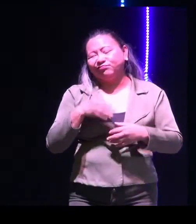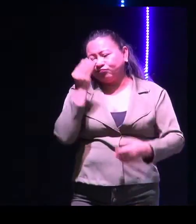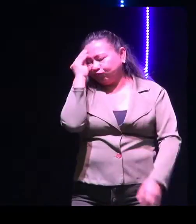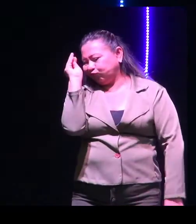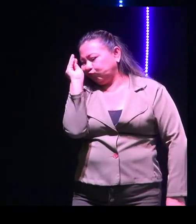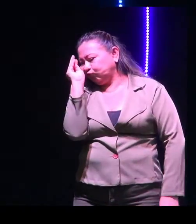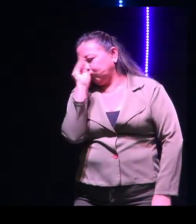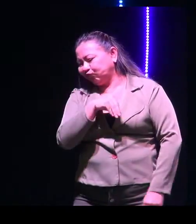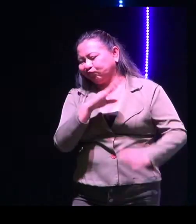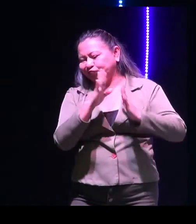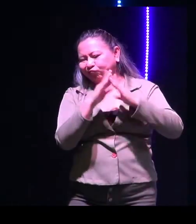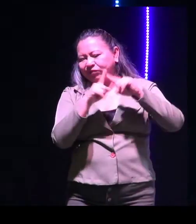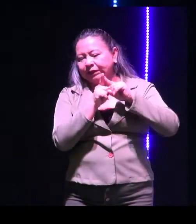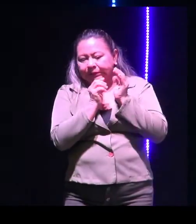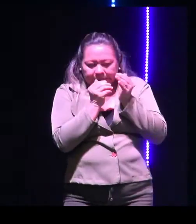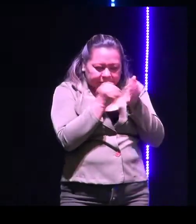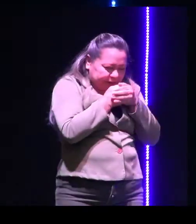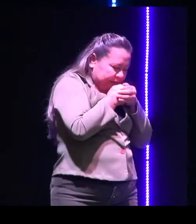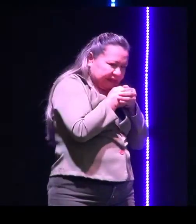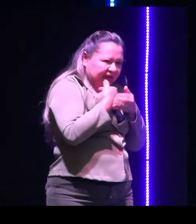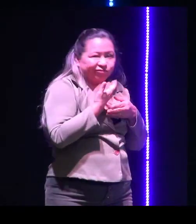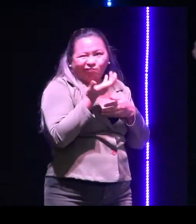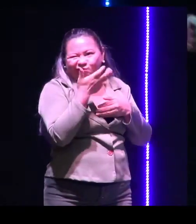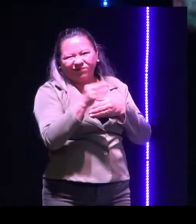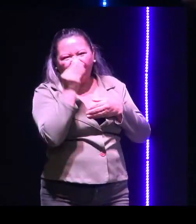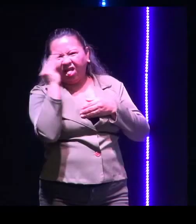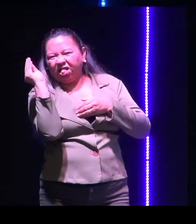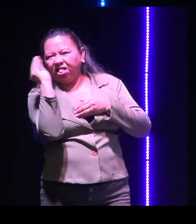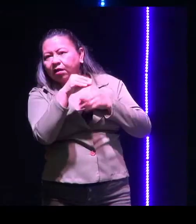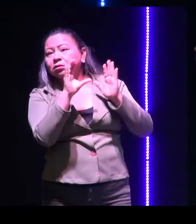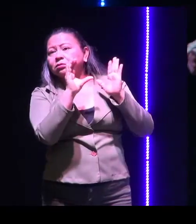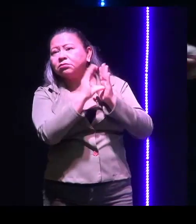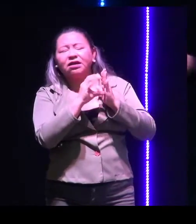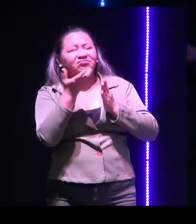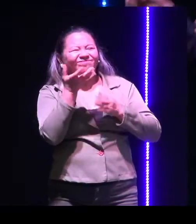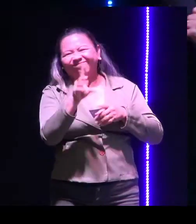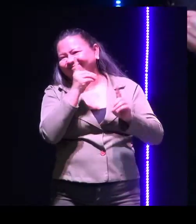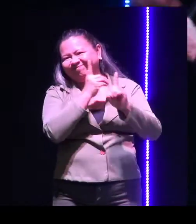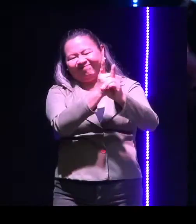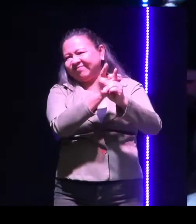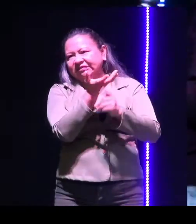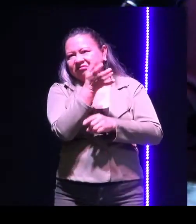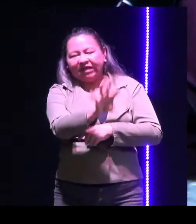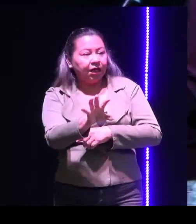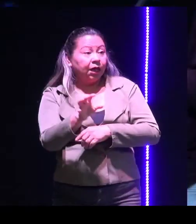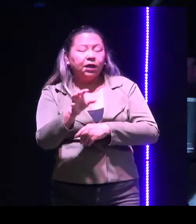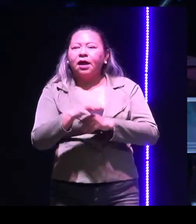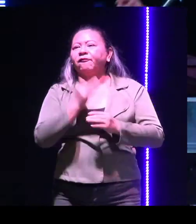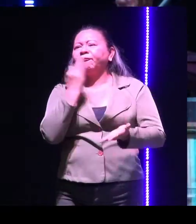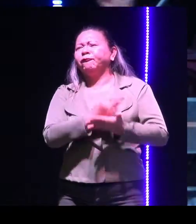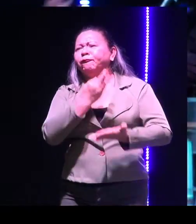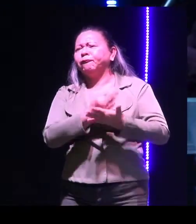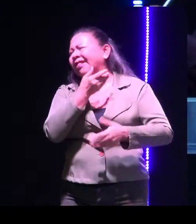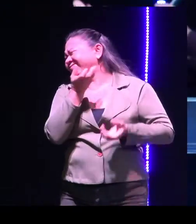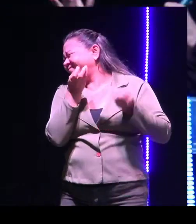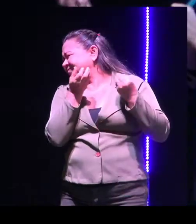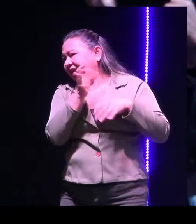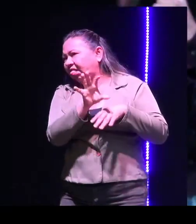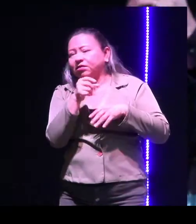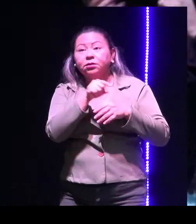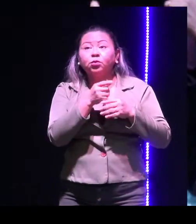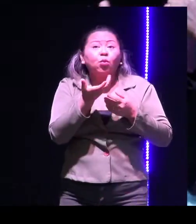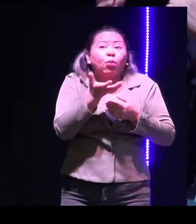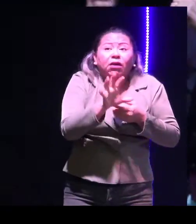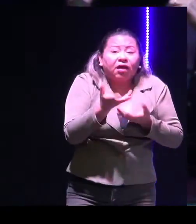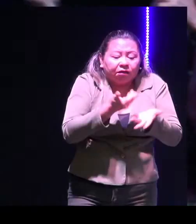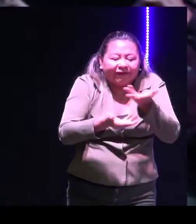igreja, é se esconder, é não ir para a célula, é não ir para o discipulado, é não vir para a igreja, é não ter comunhão